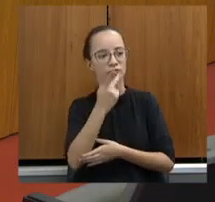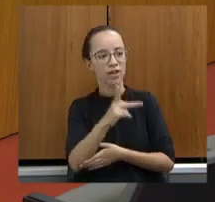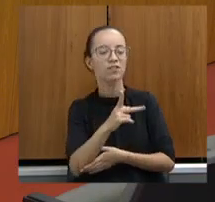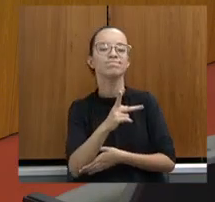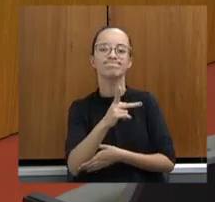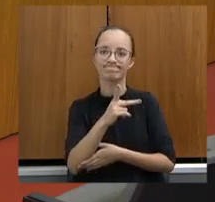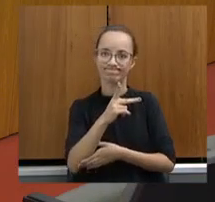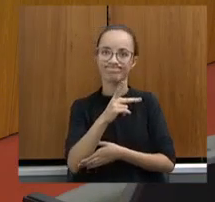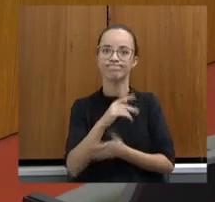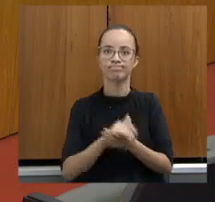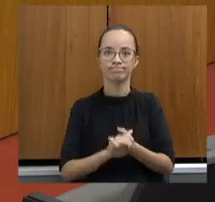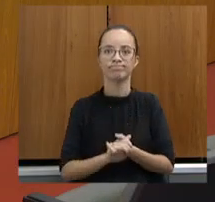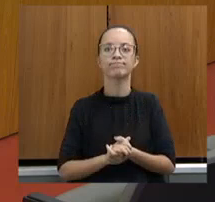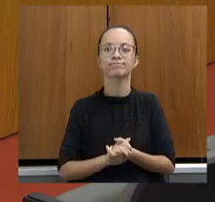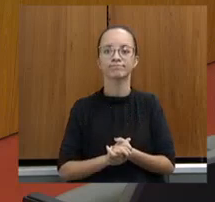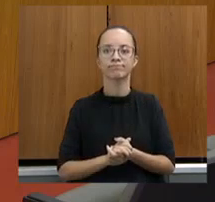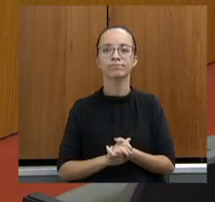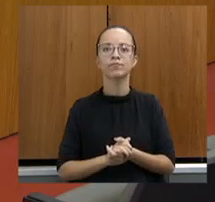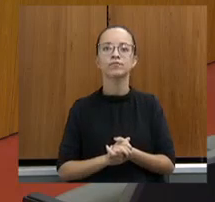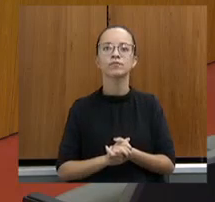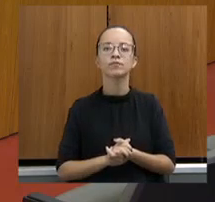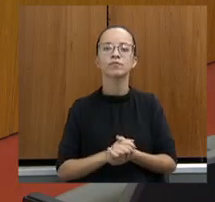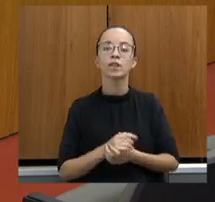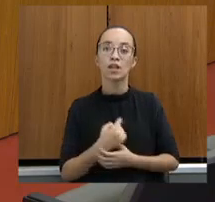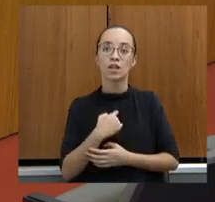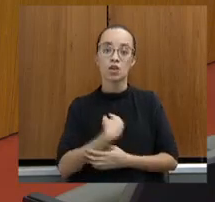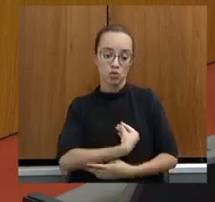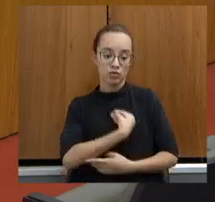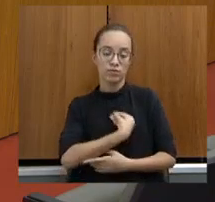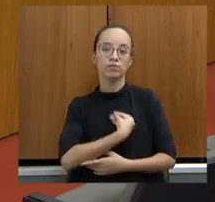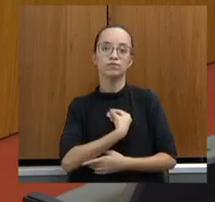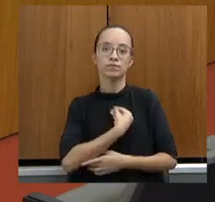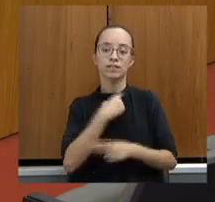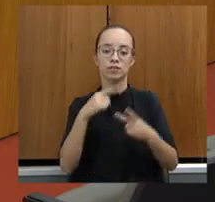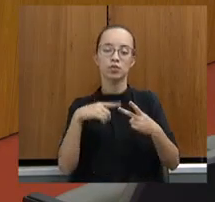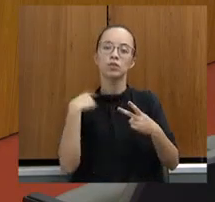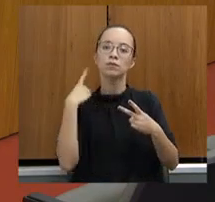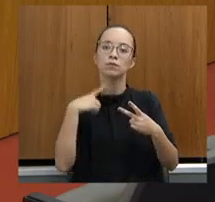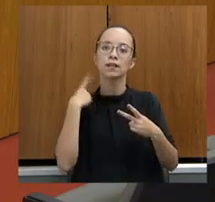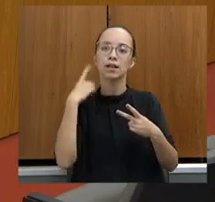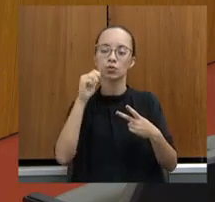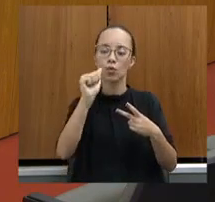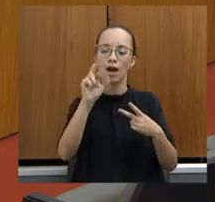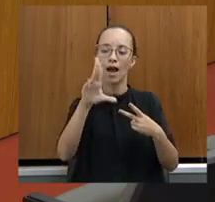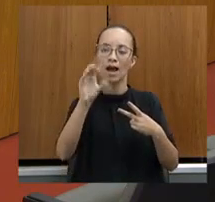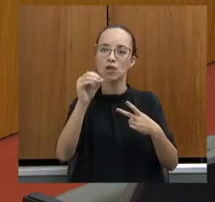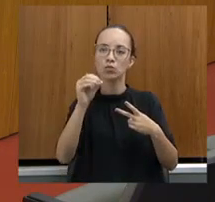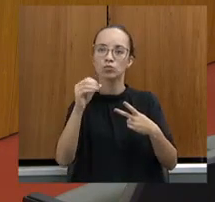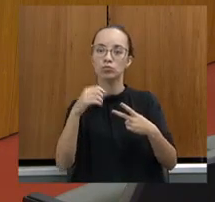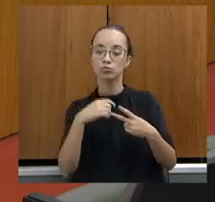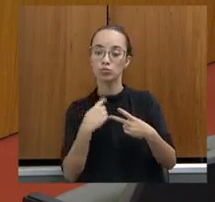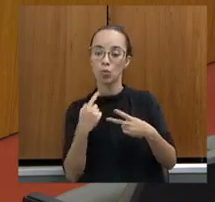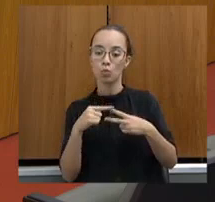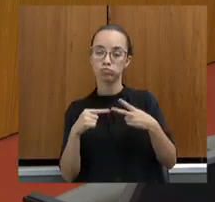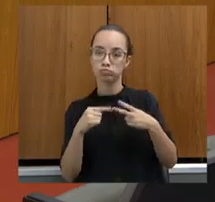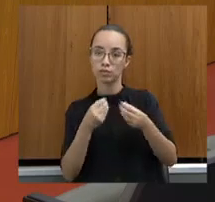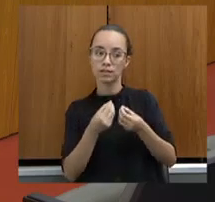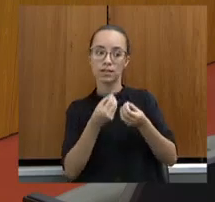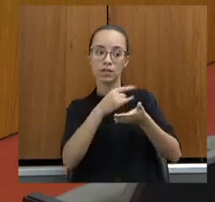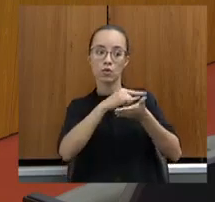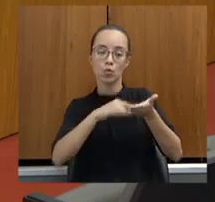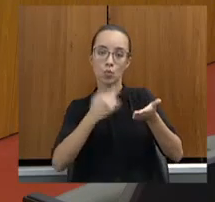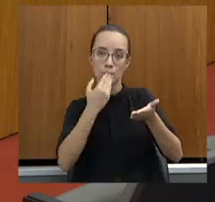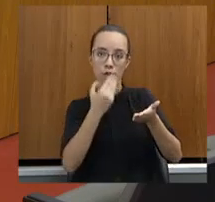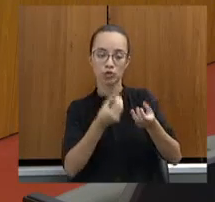diferente nós estivemos lá eu e o deputado federal Marcelo aro e te entregamos um pedido dessa